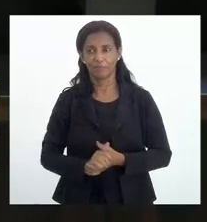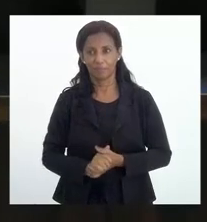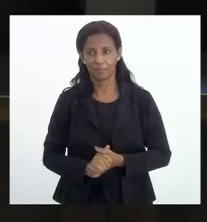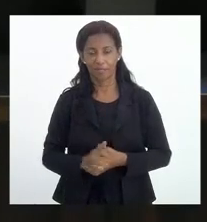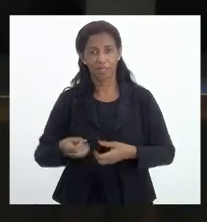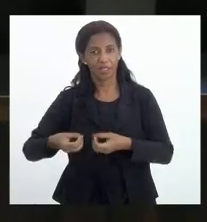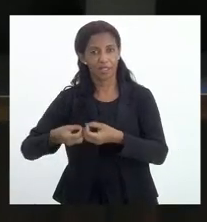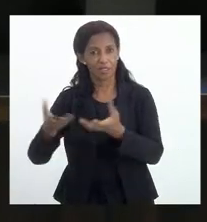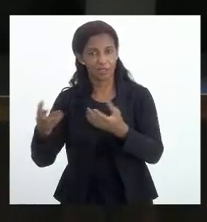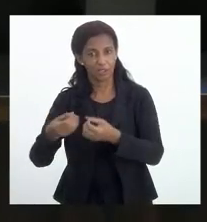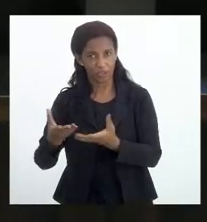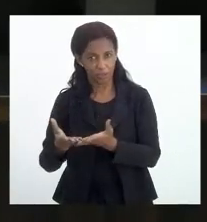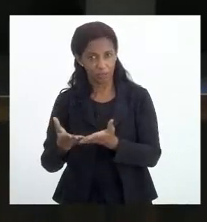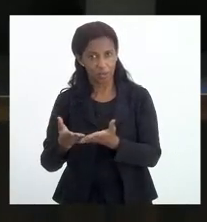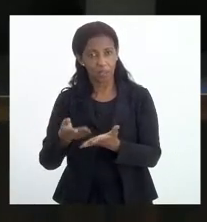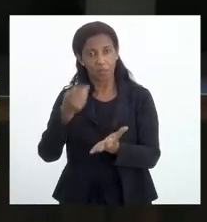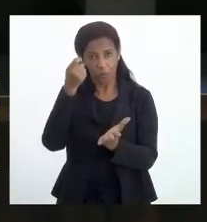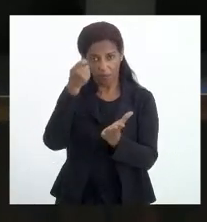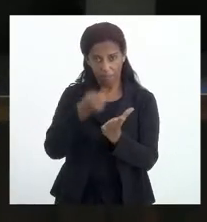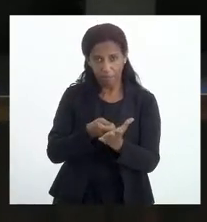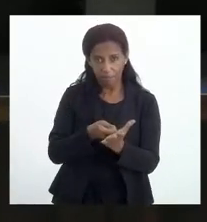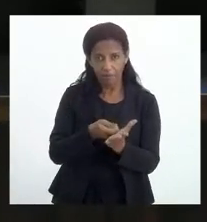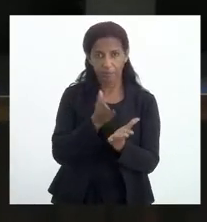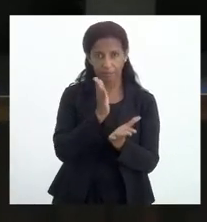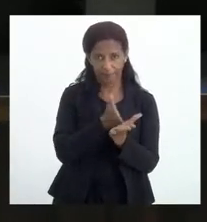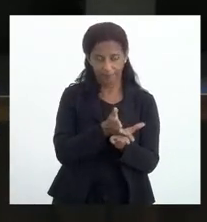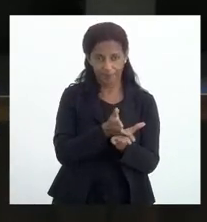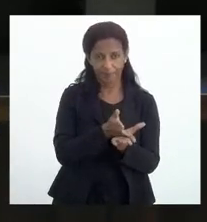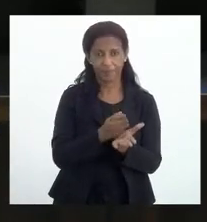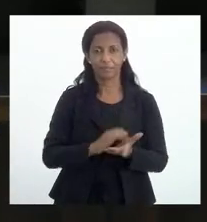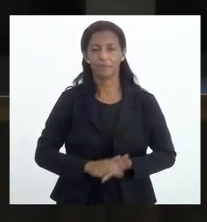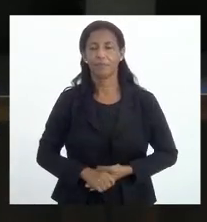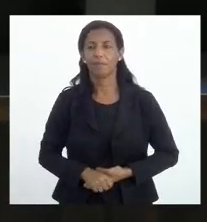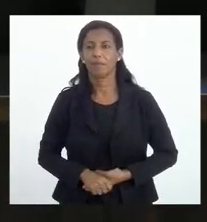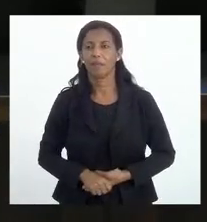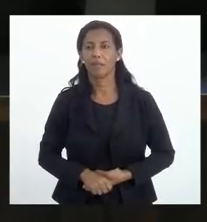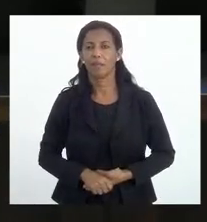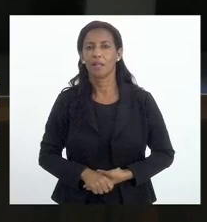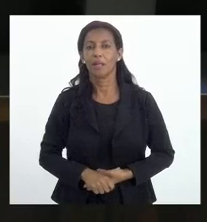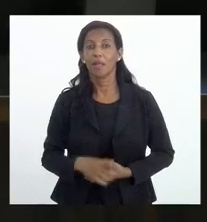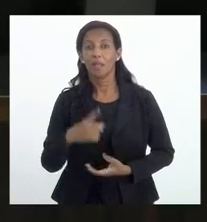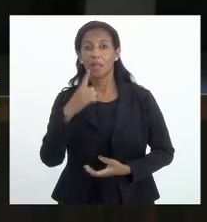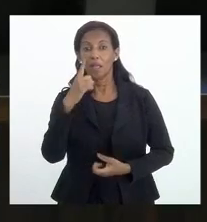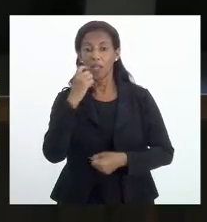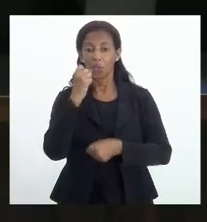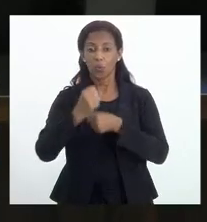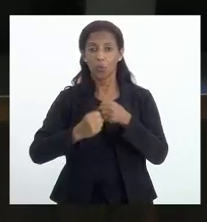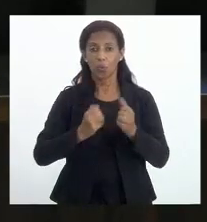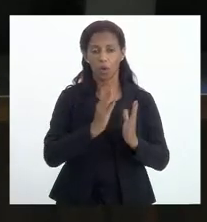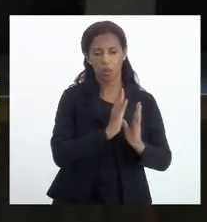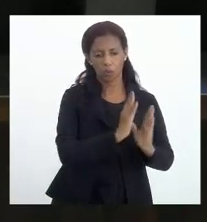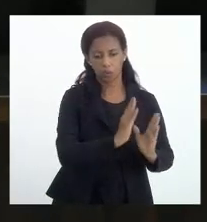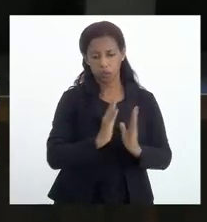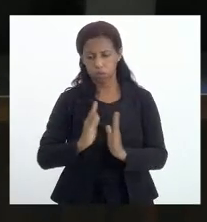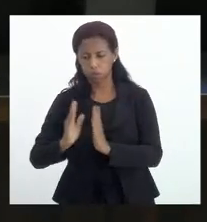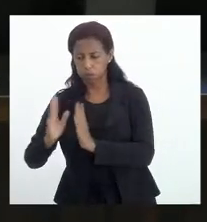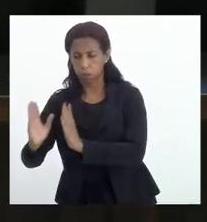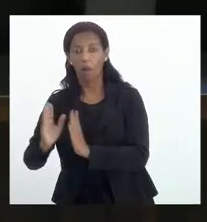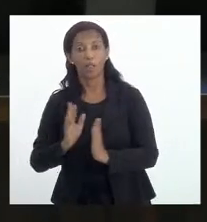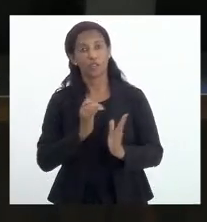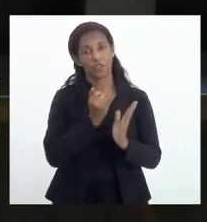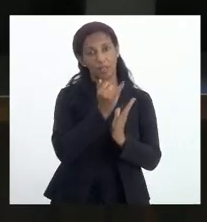as despesas que serão fixadas. Não. E, ao longo do ano, fez as projeções das